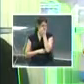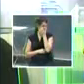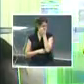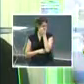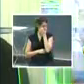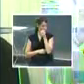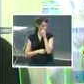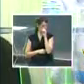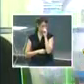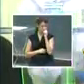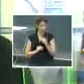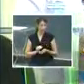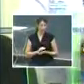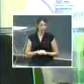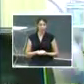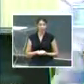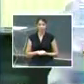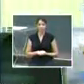Deus.